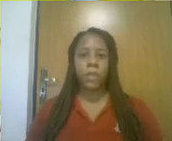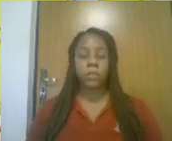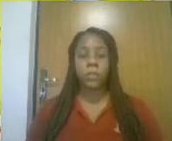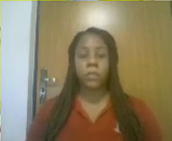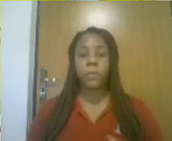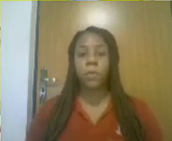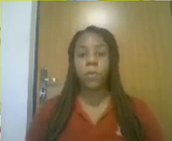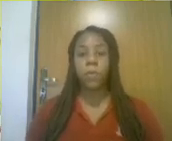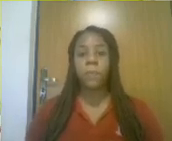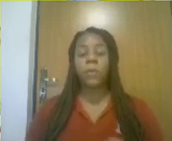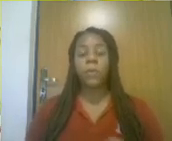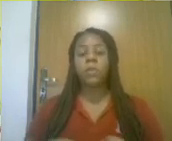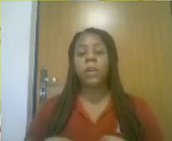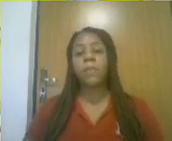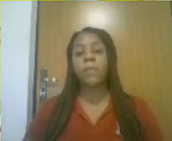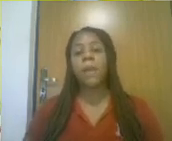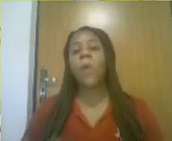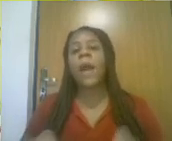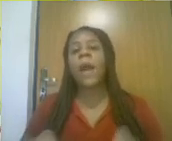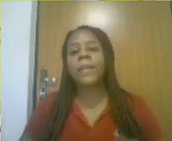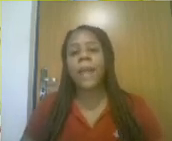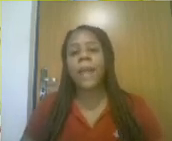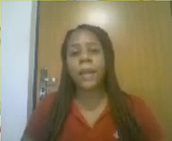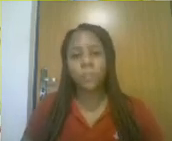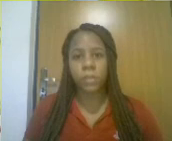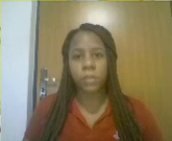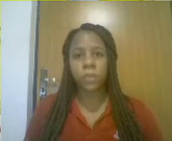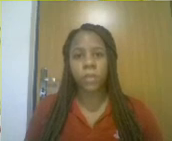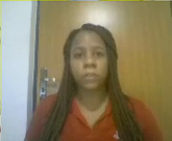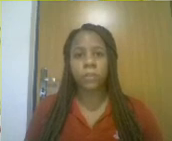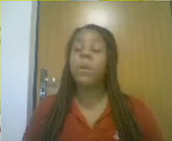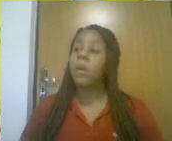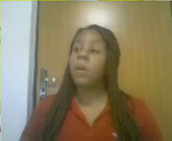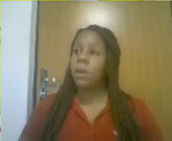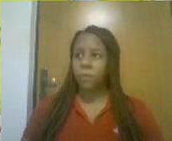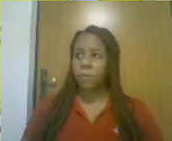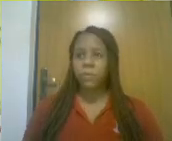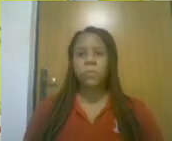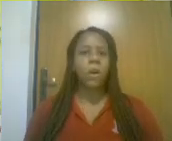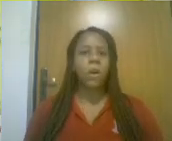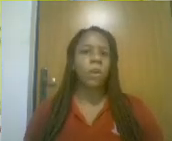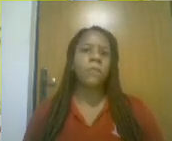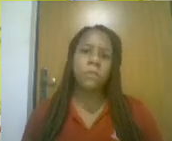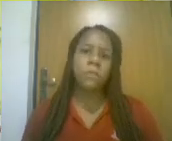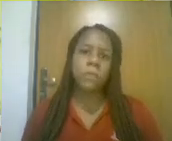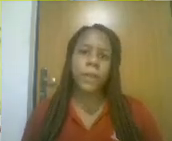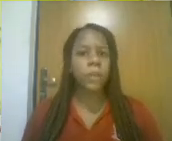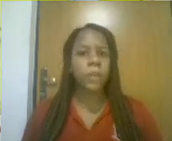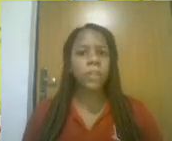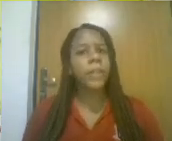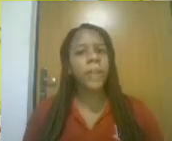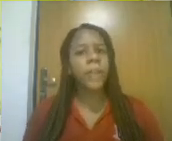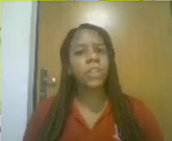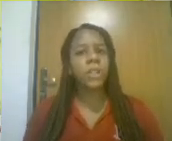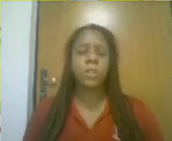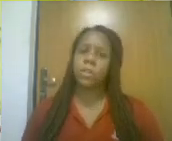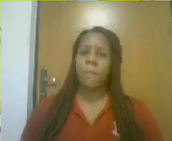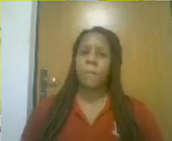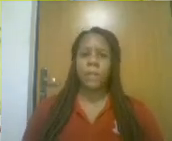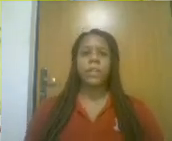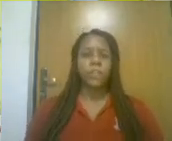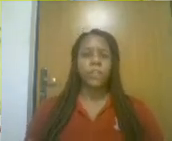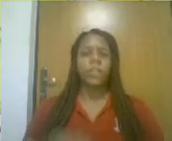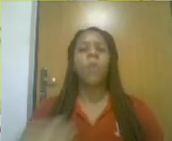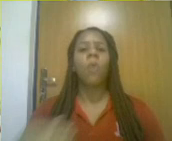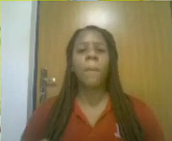seu texto. Se preocupe em colocar uma qualidade no seu texto. Professora, olha, eu fiz um texto que ele tinha 10 linhas,